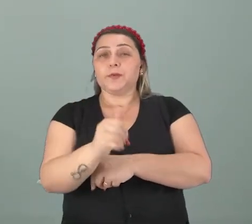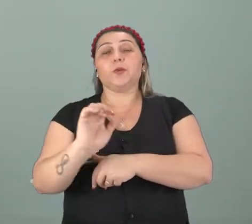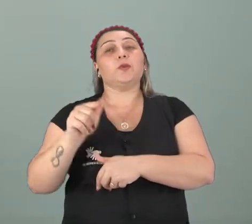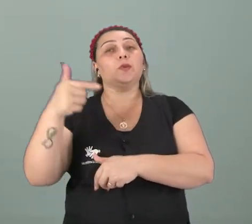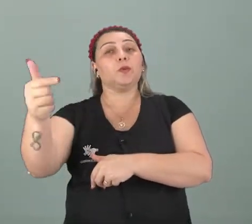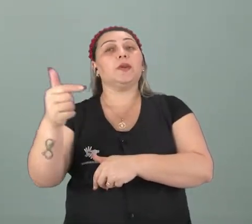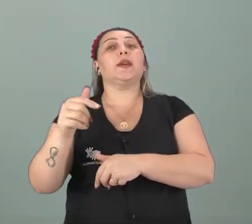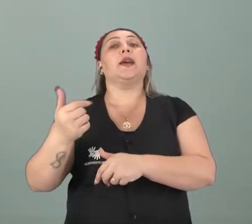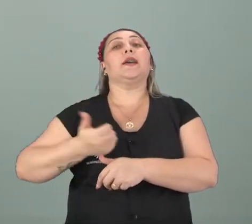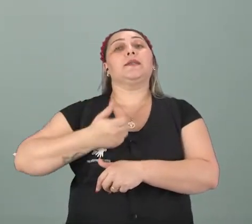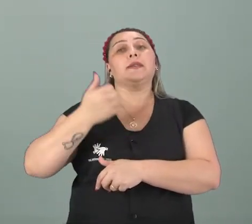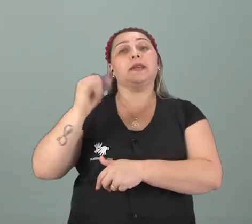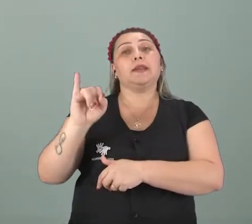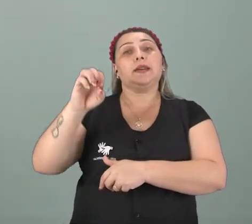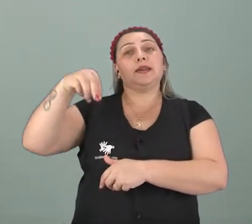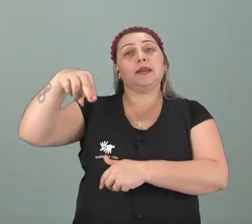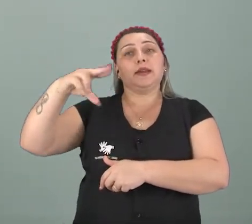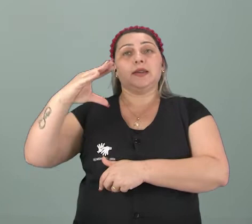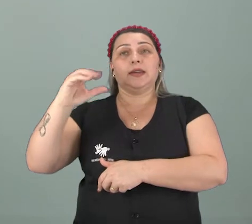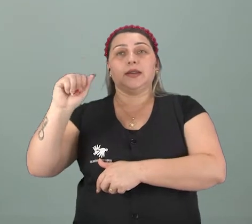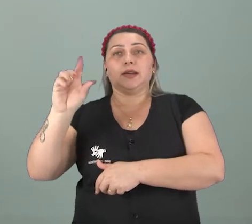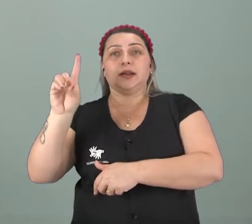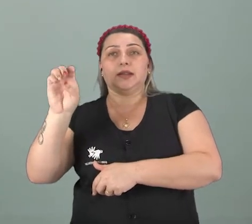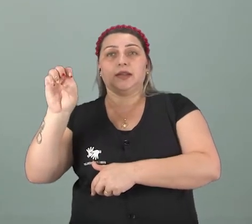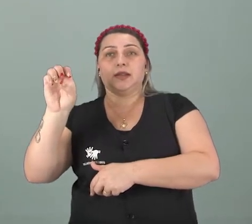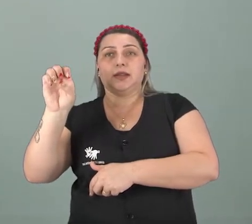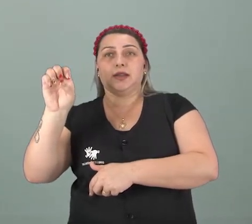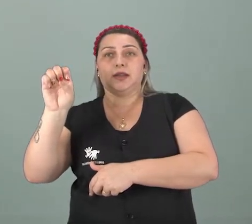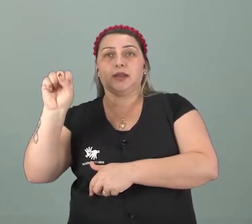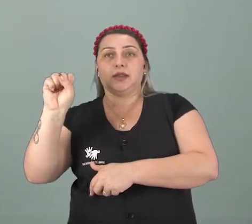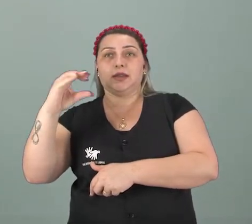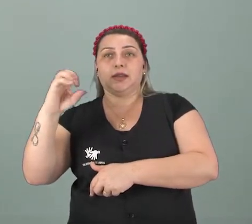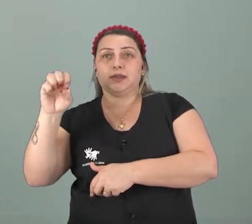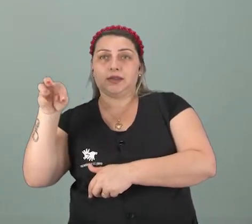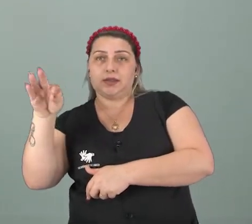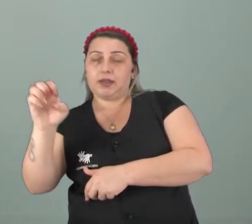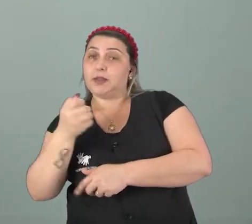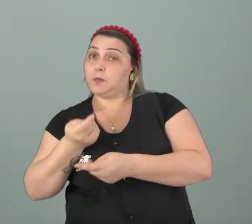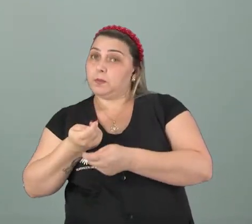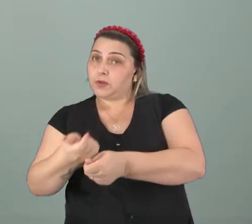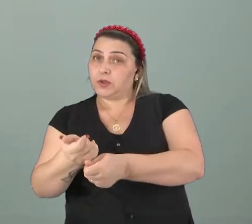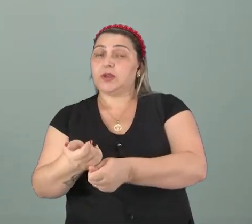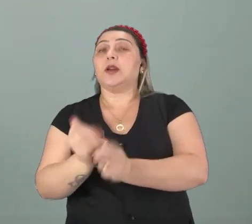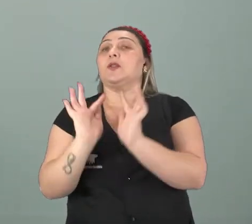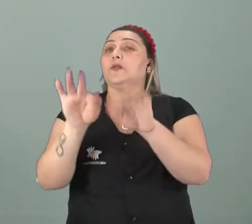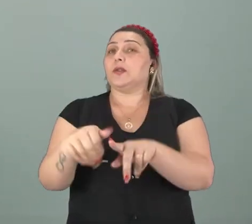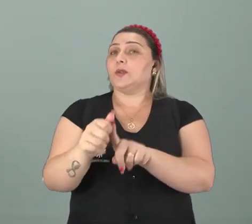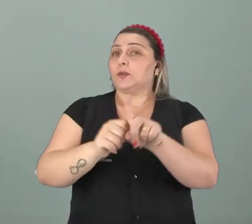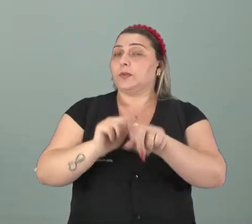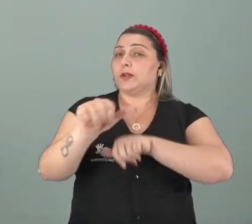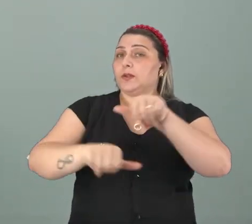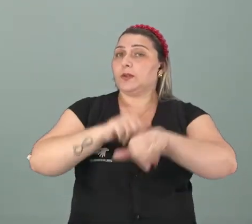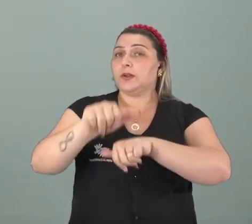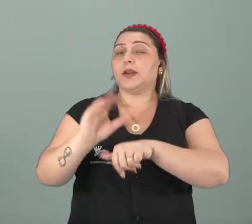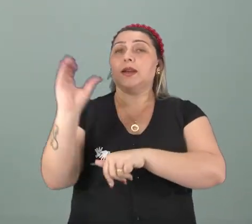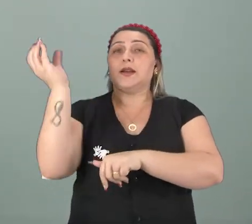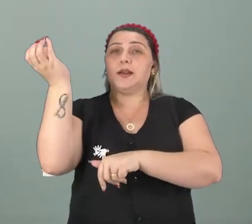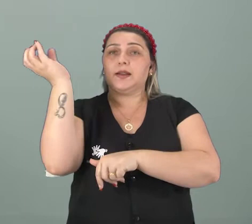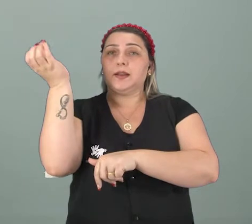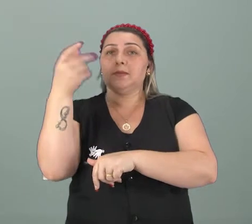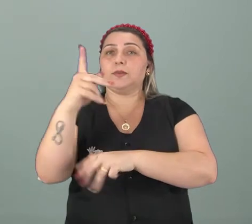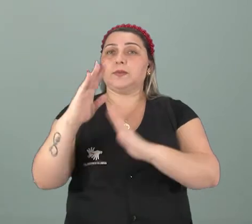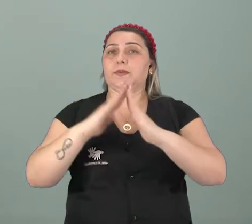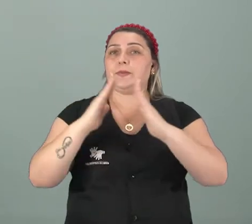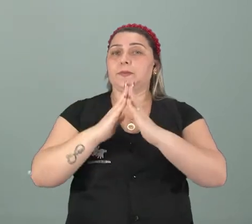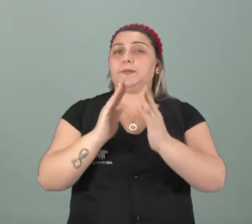as lâmpadas incandescentes, tá bom? Então, uma dica aí que pode gerar um impacto muito bom no final do mês é trocar as lâmpadas da